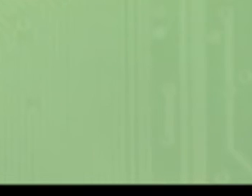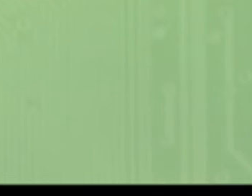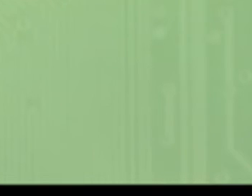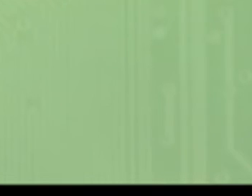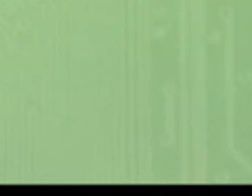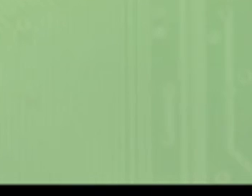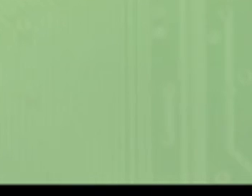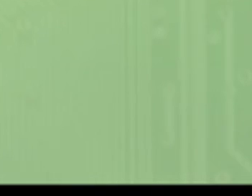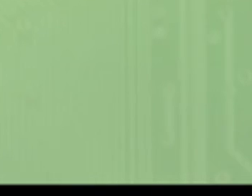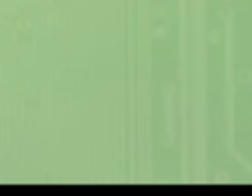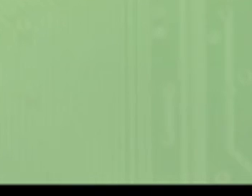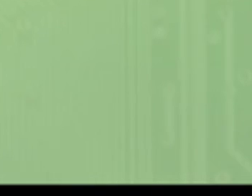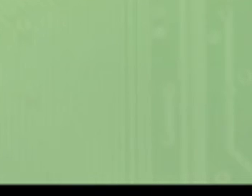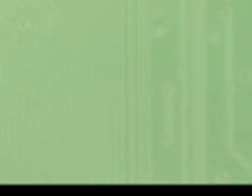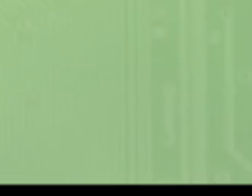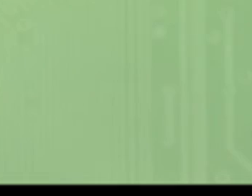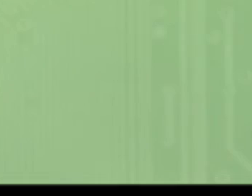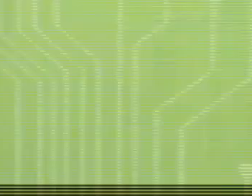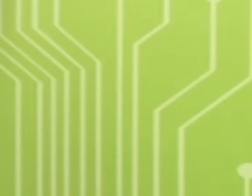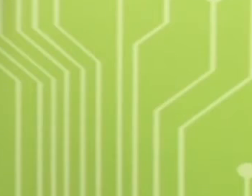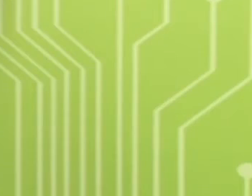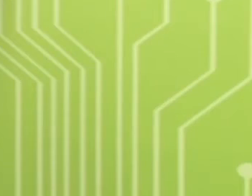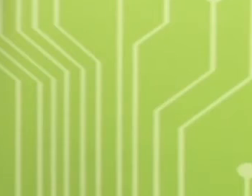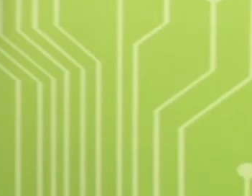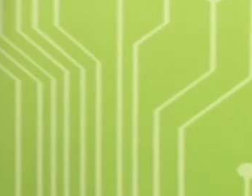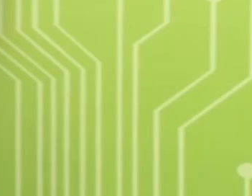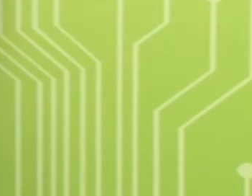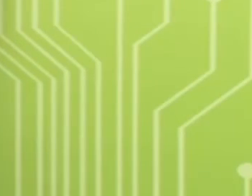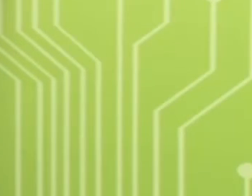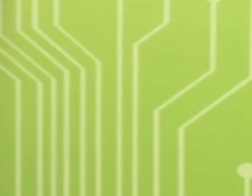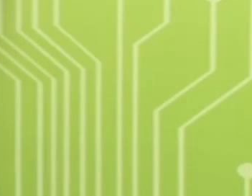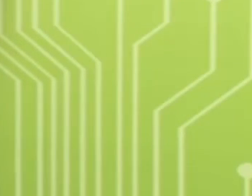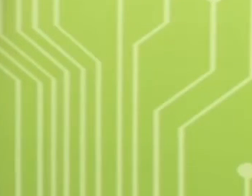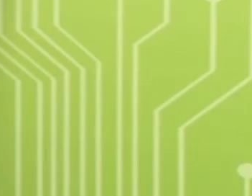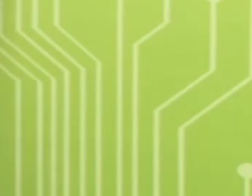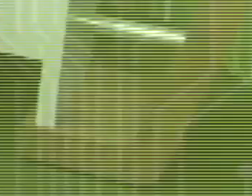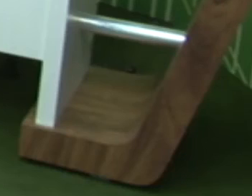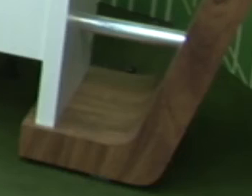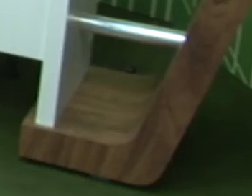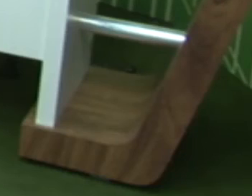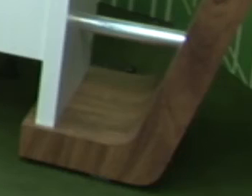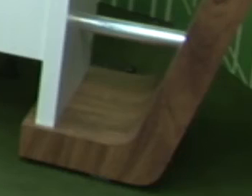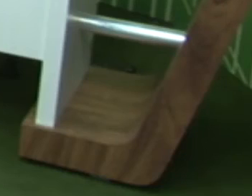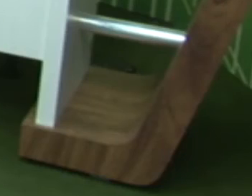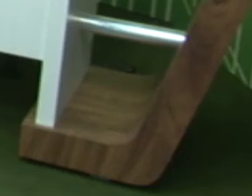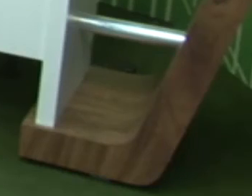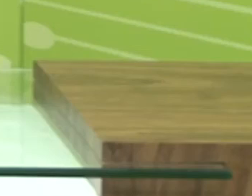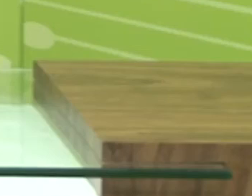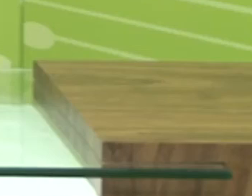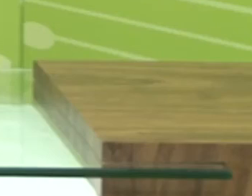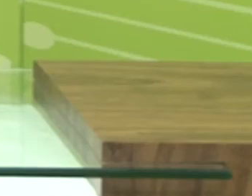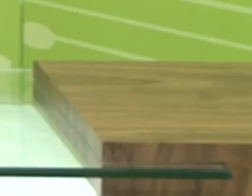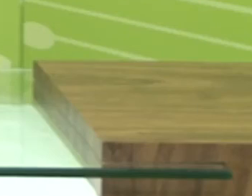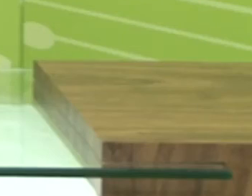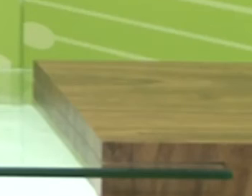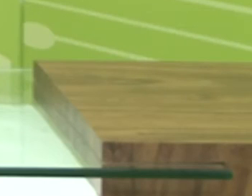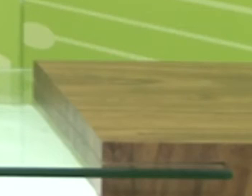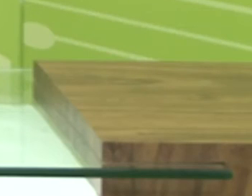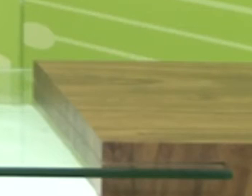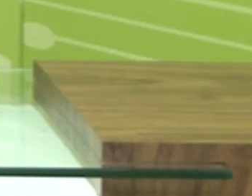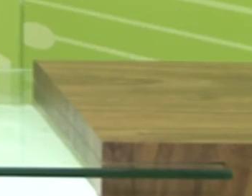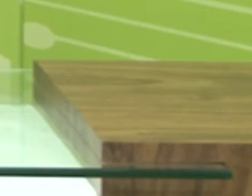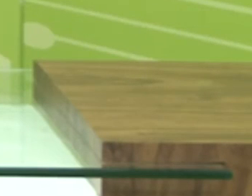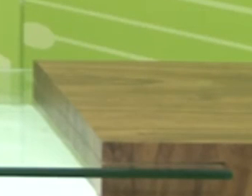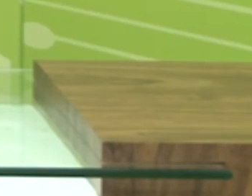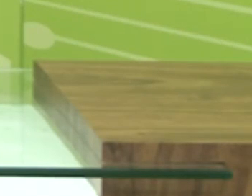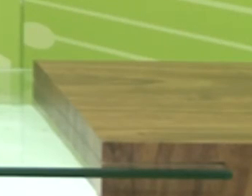essenciais, mas que têm uma tendência elástica, ou seja, de expandir frequentemente. A gente tem algumas respostas aqui, professor. Por favor. Por exemplo, a aluna Leide, do Espigão